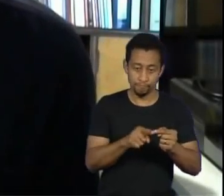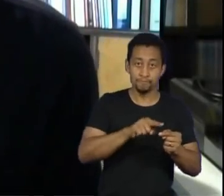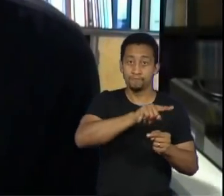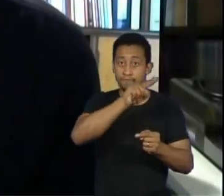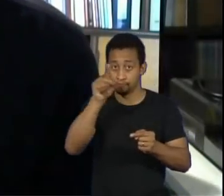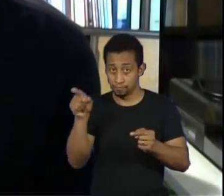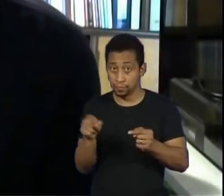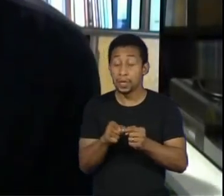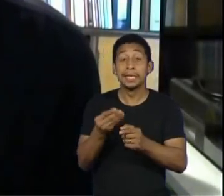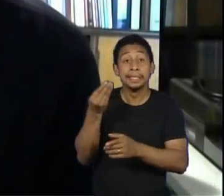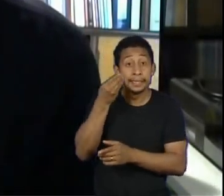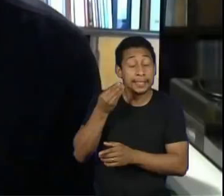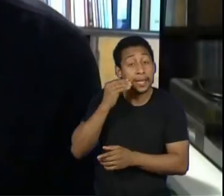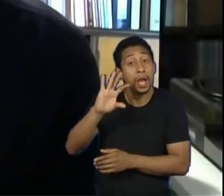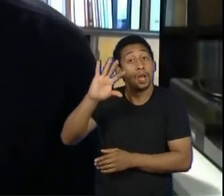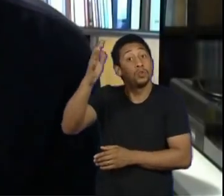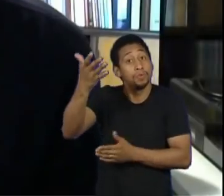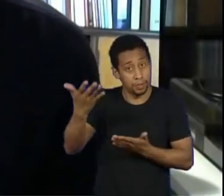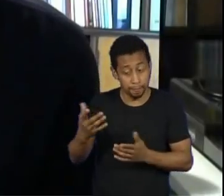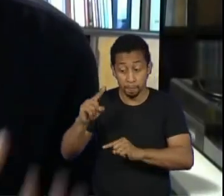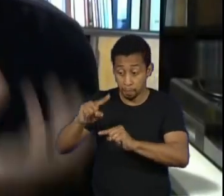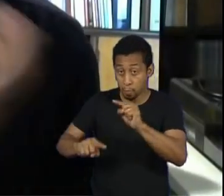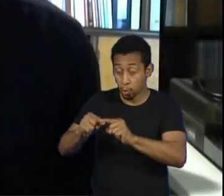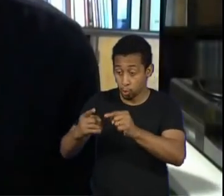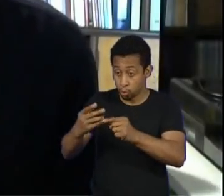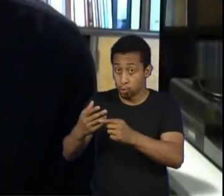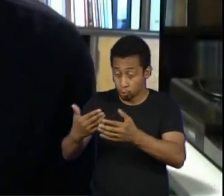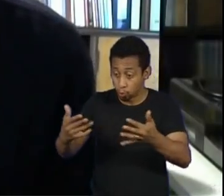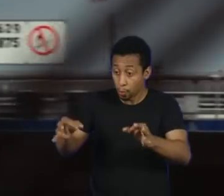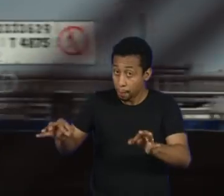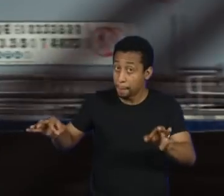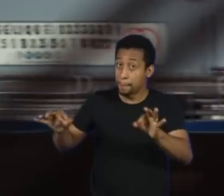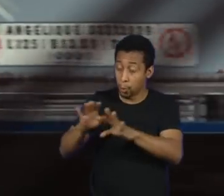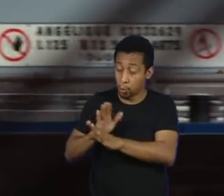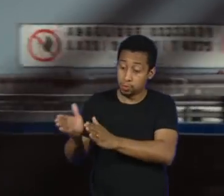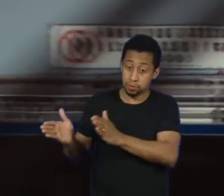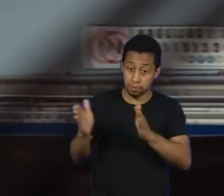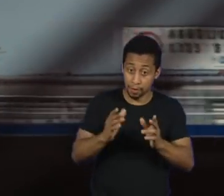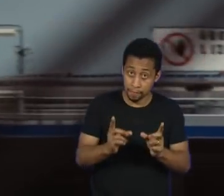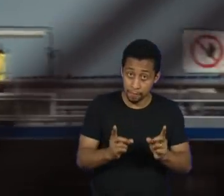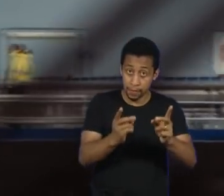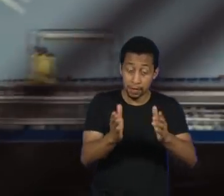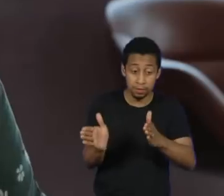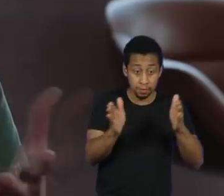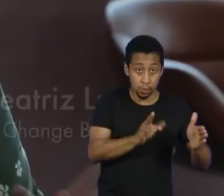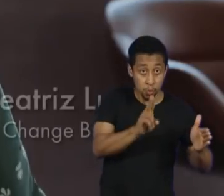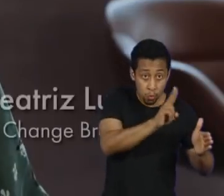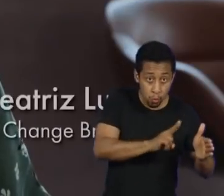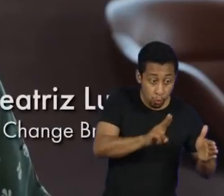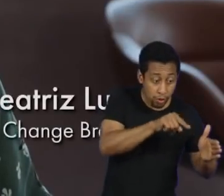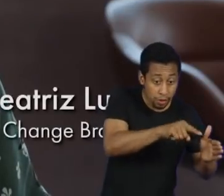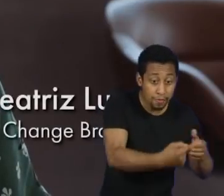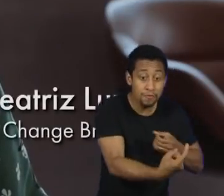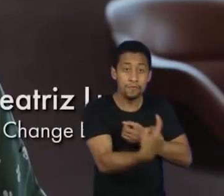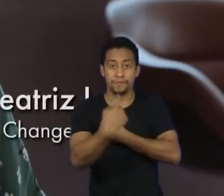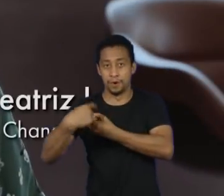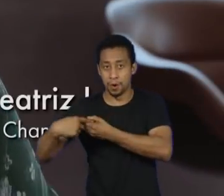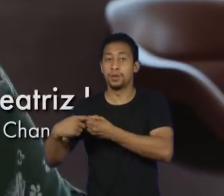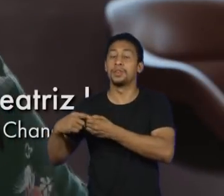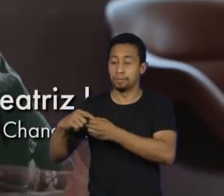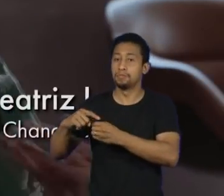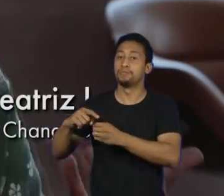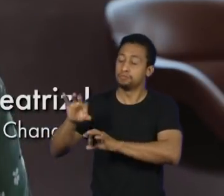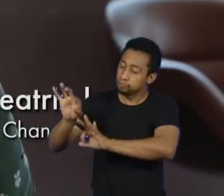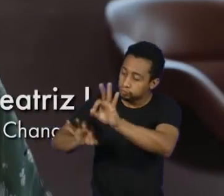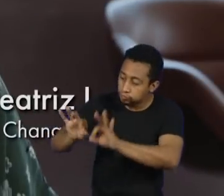lixo, reintroduzindo as matérias-primas na cadeia produtiva. A economia circular não gera resíduo, porque ela já